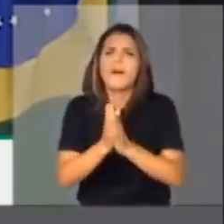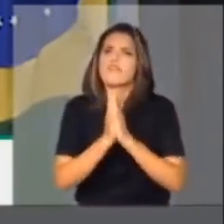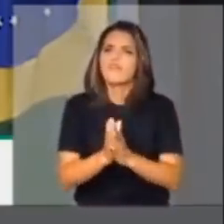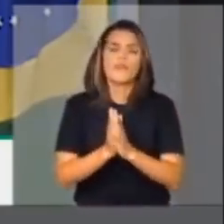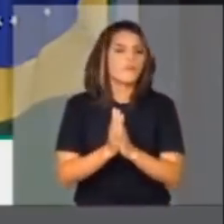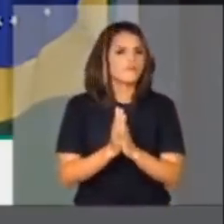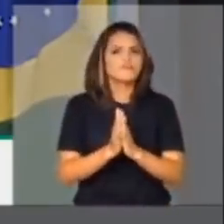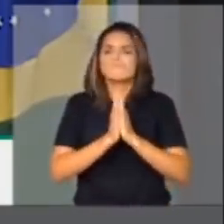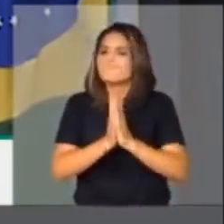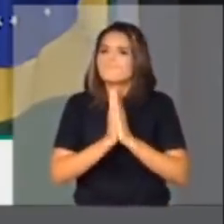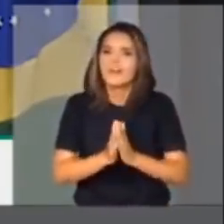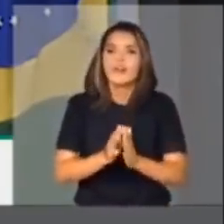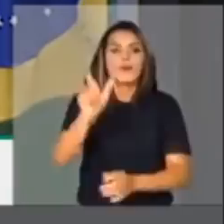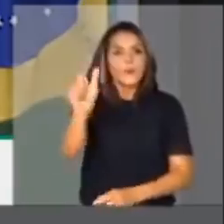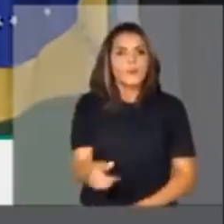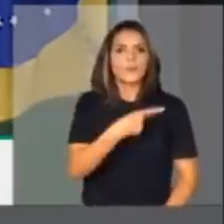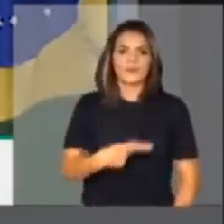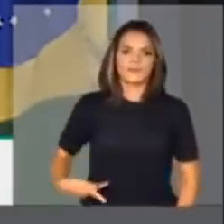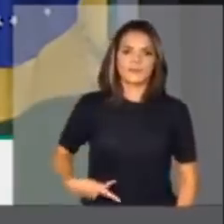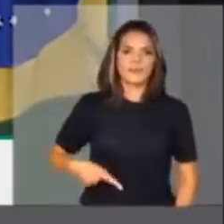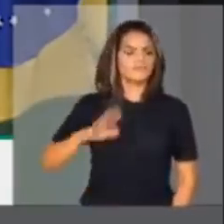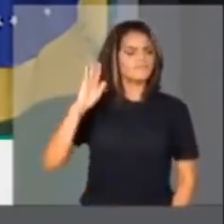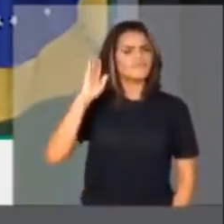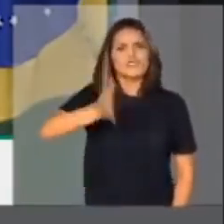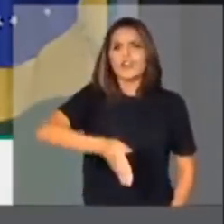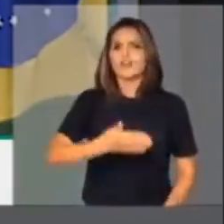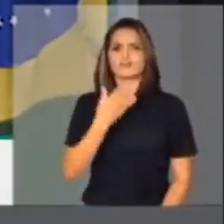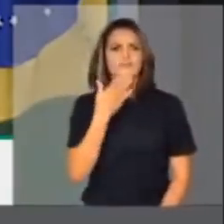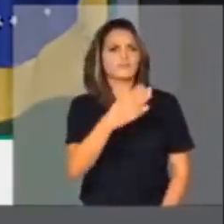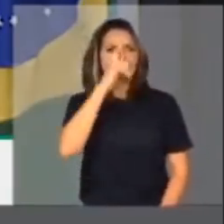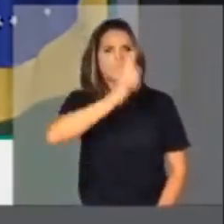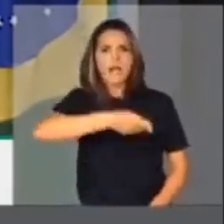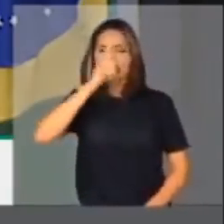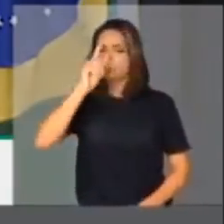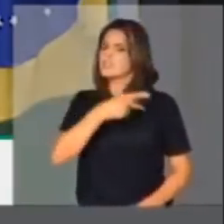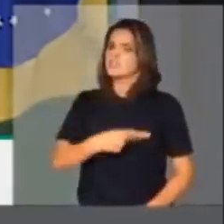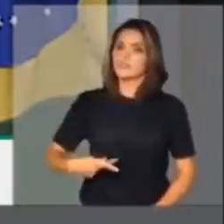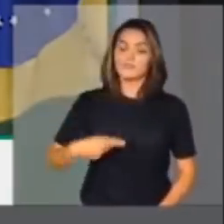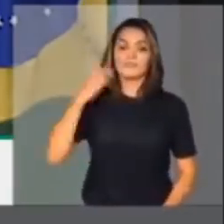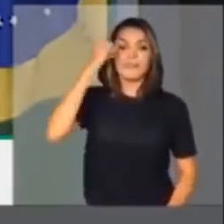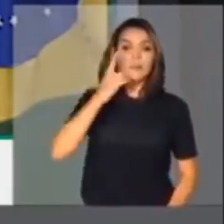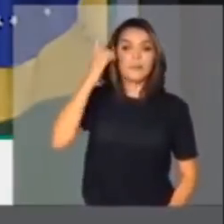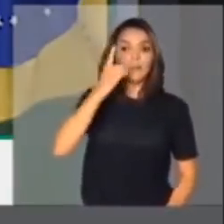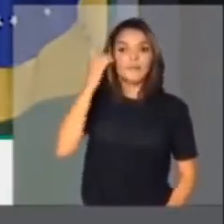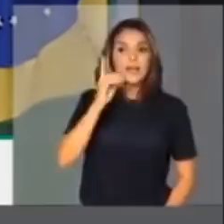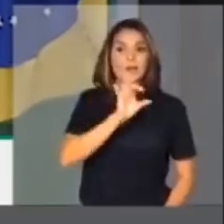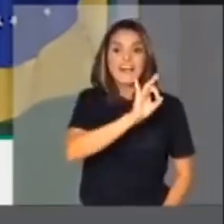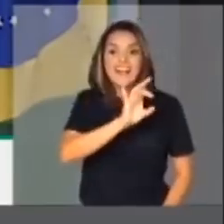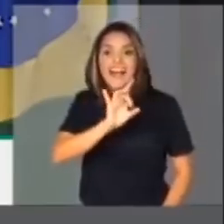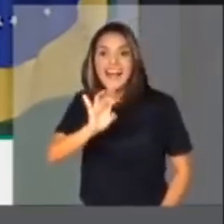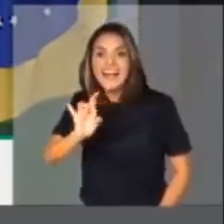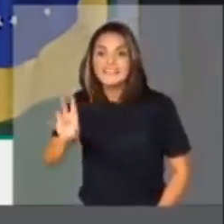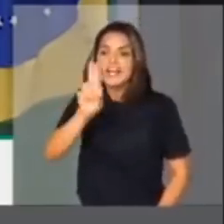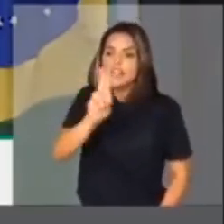e acalorado, senhor presidente, para que o senhor de ofício solicite que cada deputado nominalmente pronuncie-se a